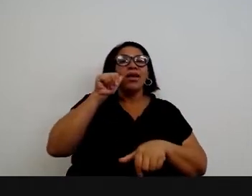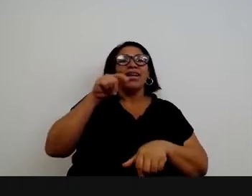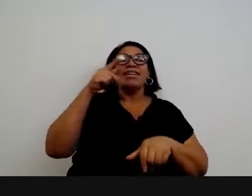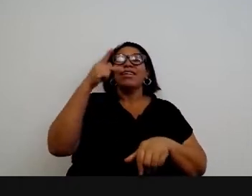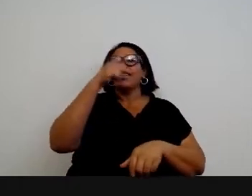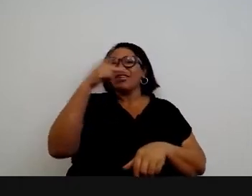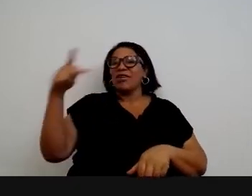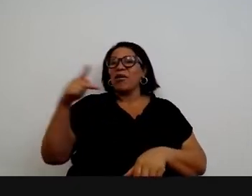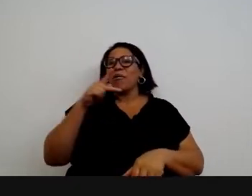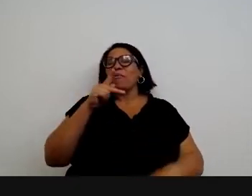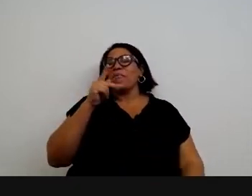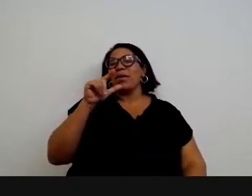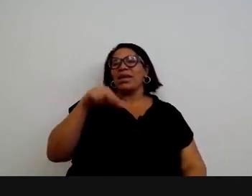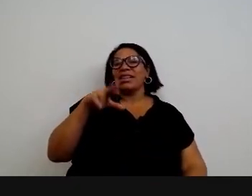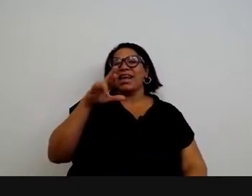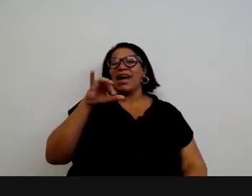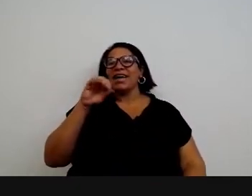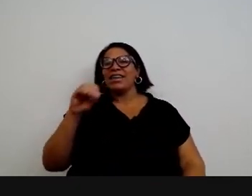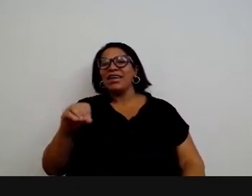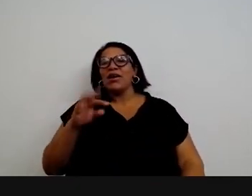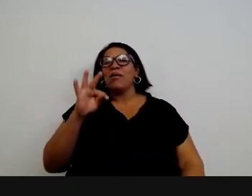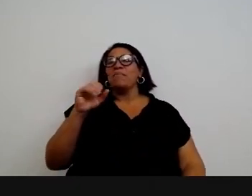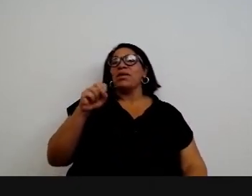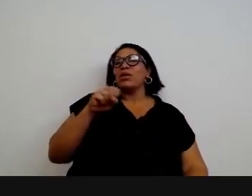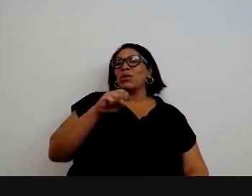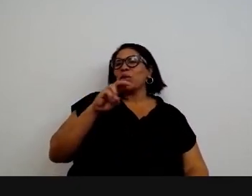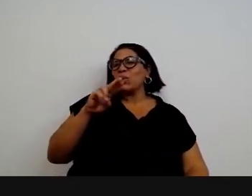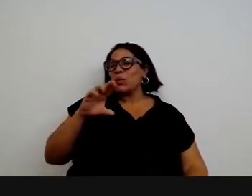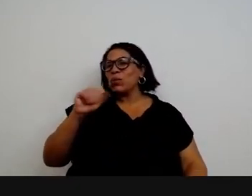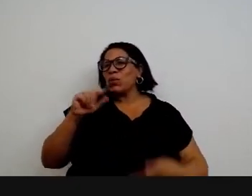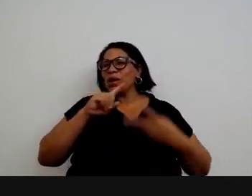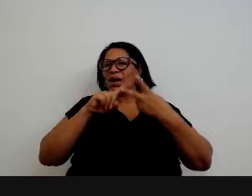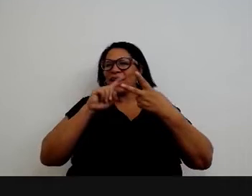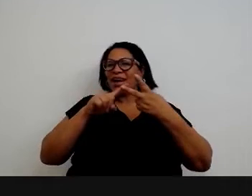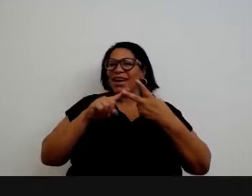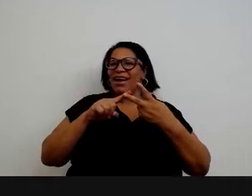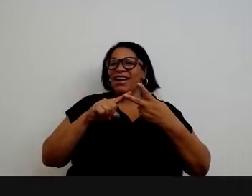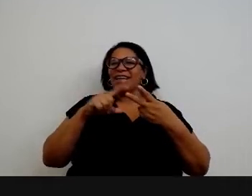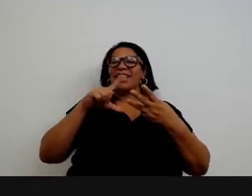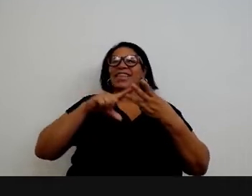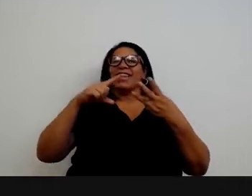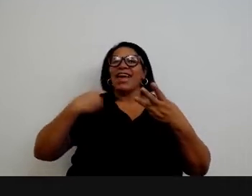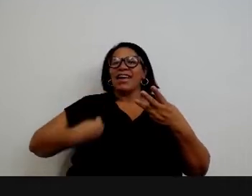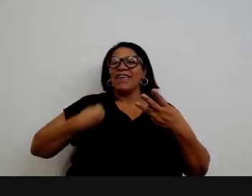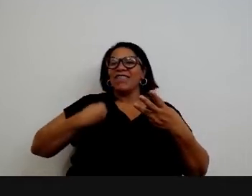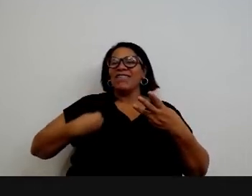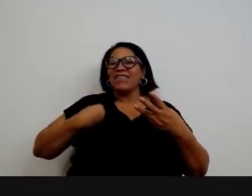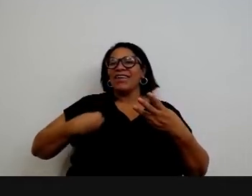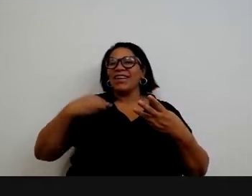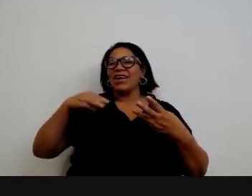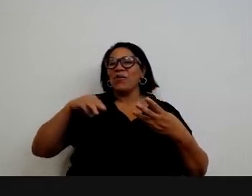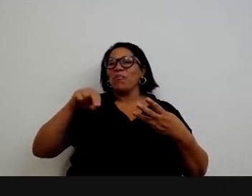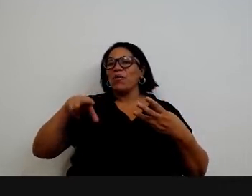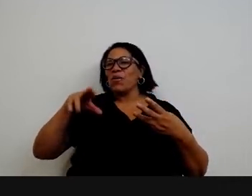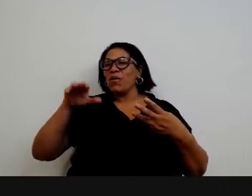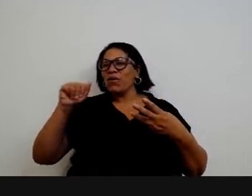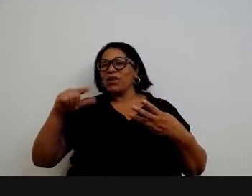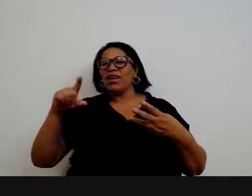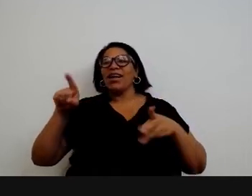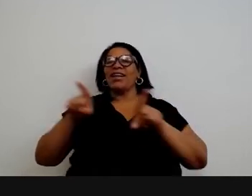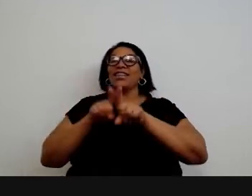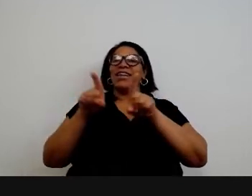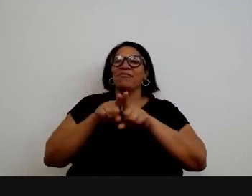que estão aqui também, Letícia, Pisuca, quem mais que está aqui, as que não estão aqui. Ah, a Moniquinha está